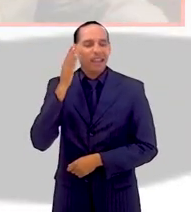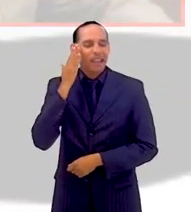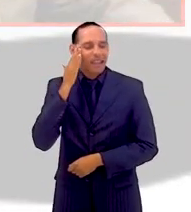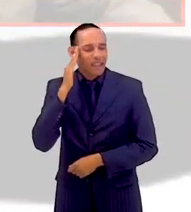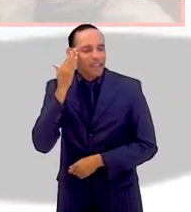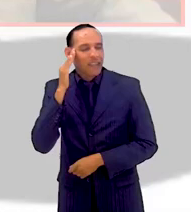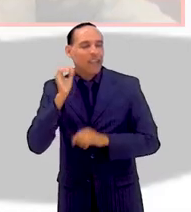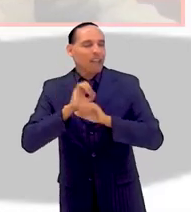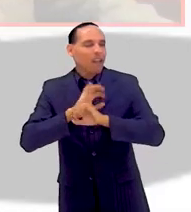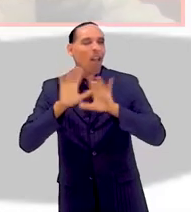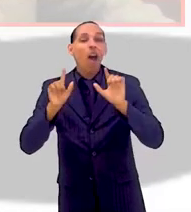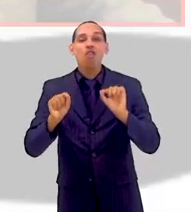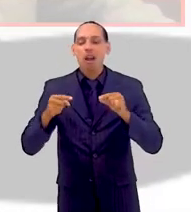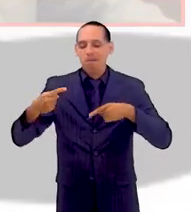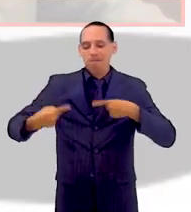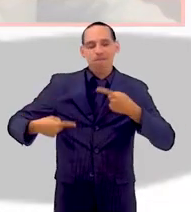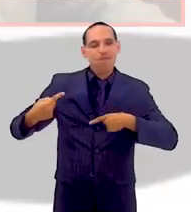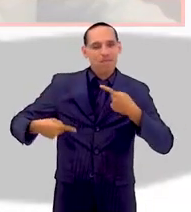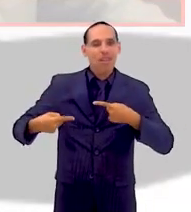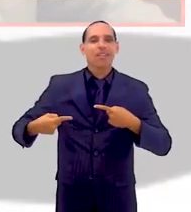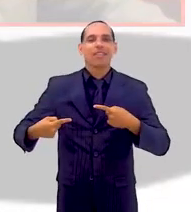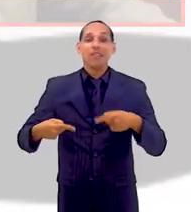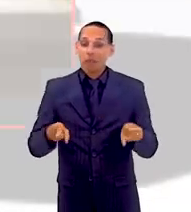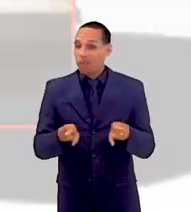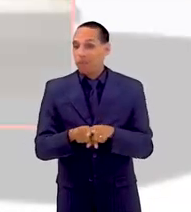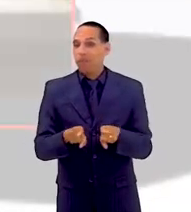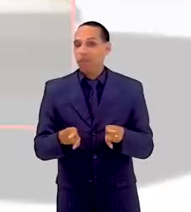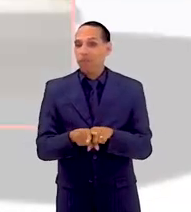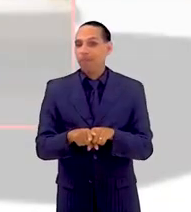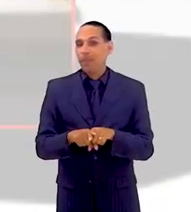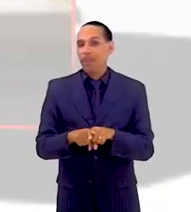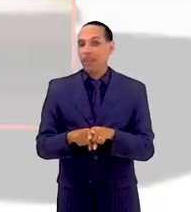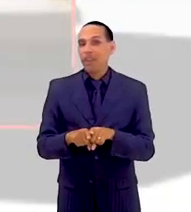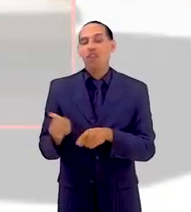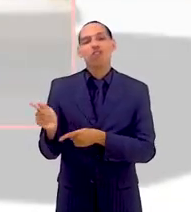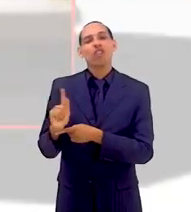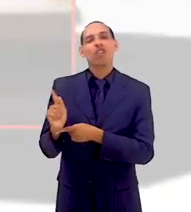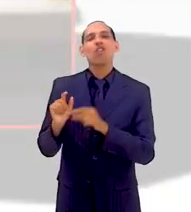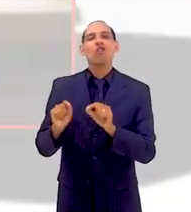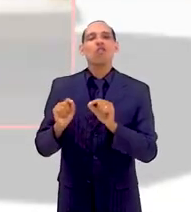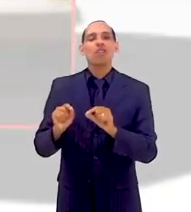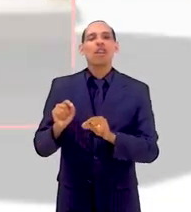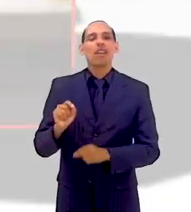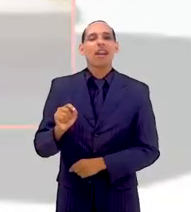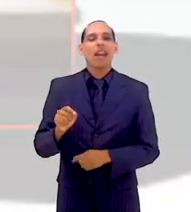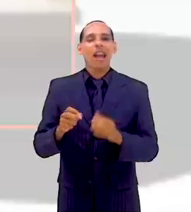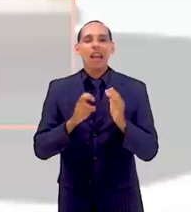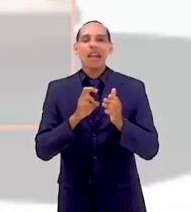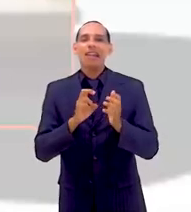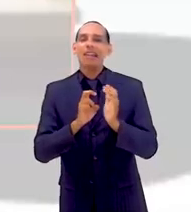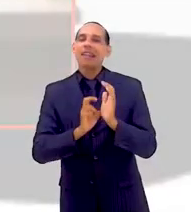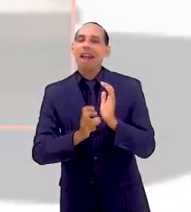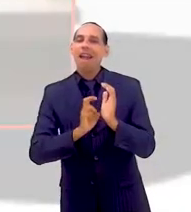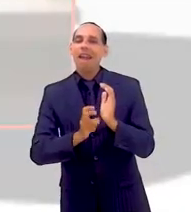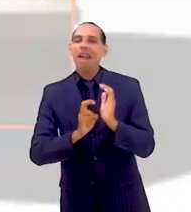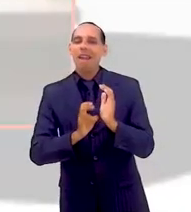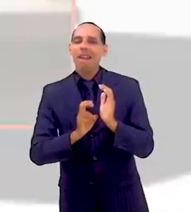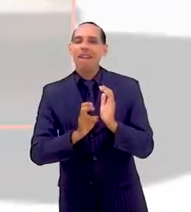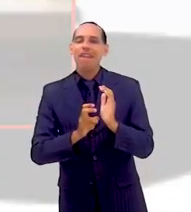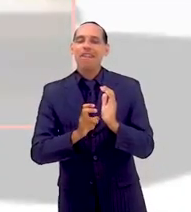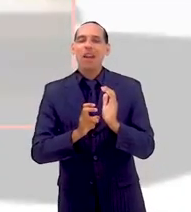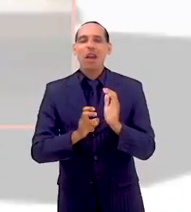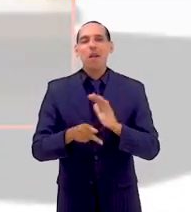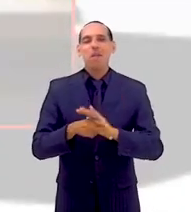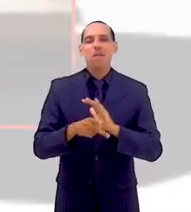entende muito de política, ele é o gestor do trenzinho do Corcovado, da Roda Gigante, do Aqua Rio, desse